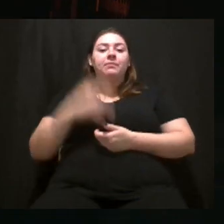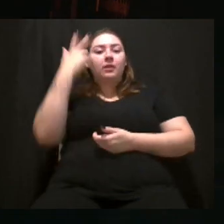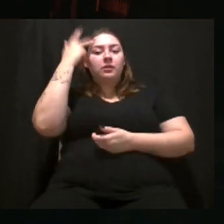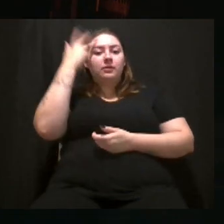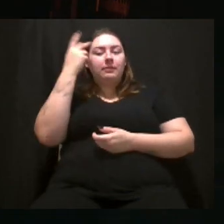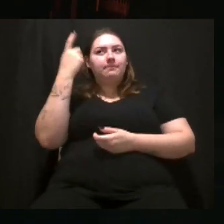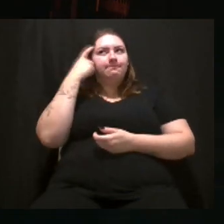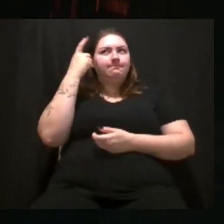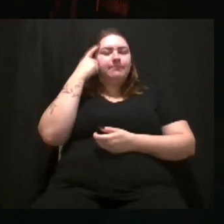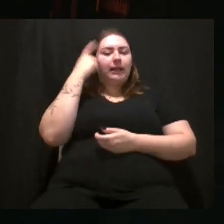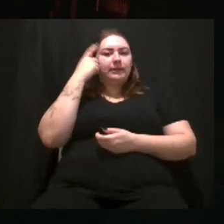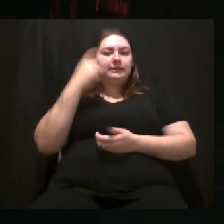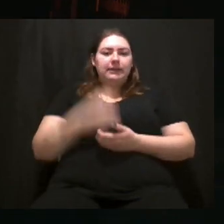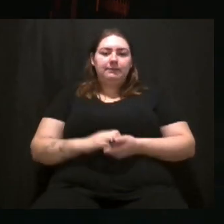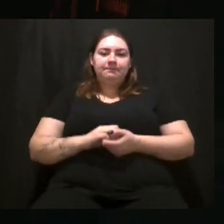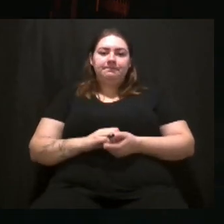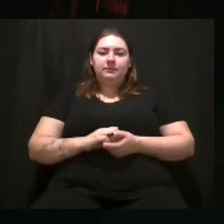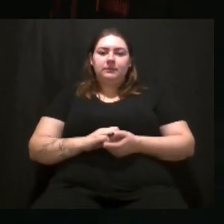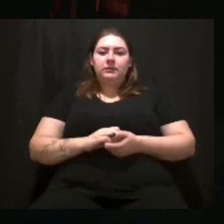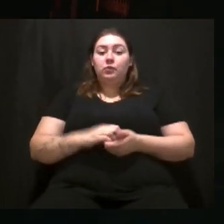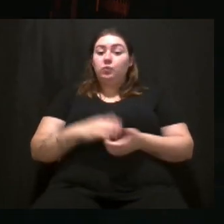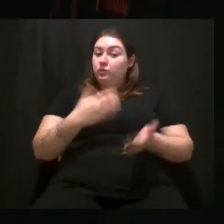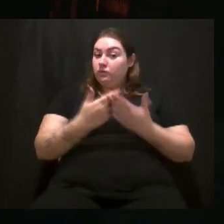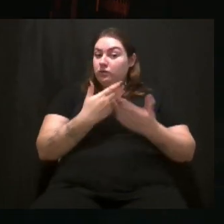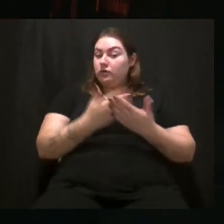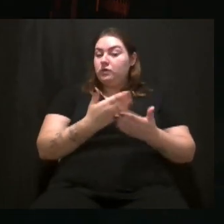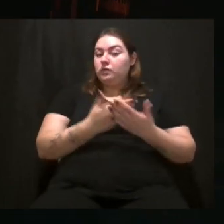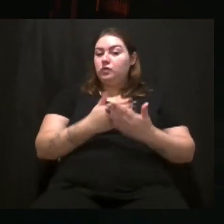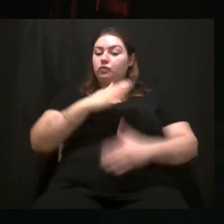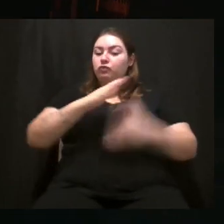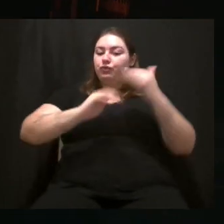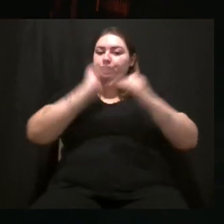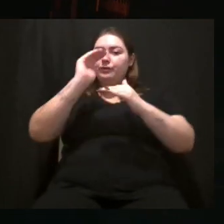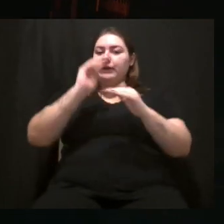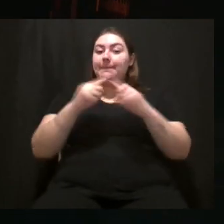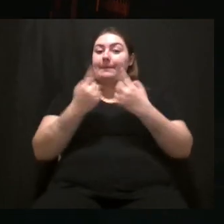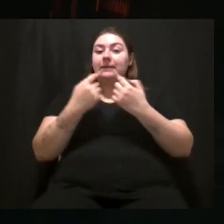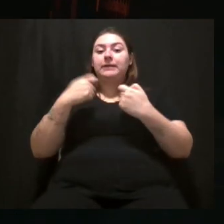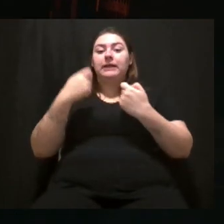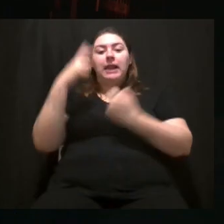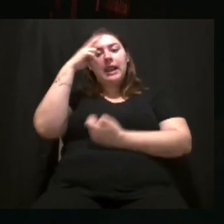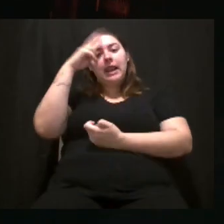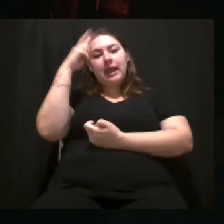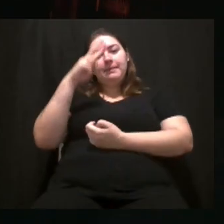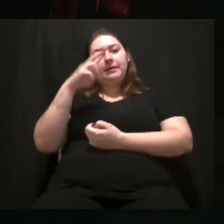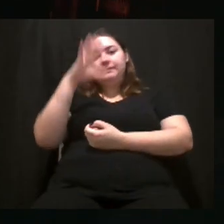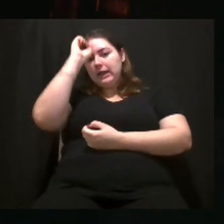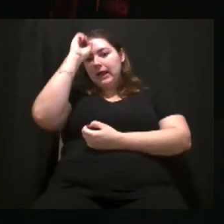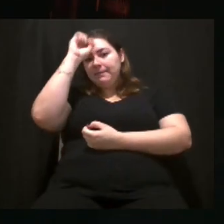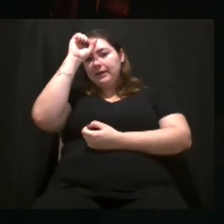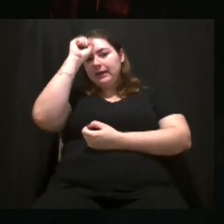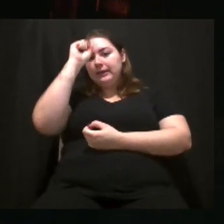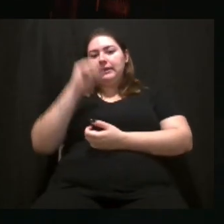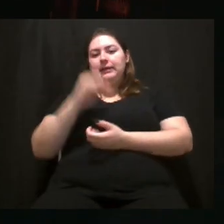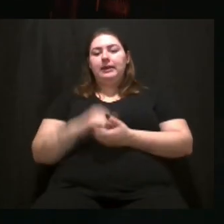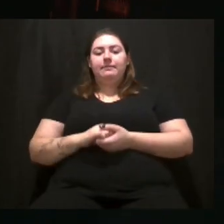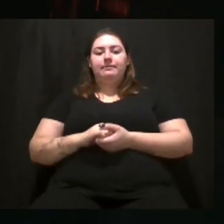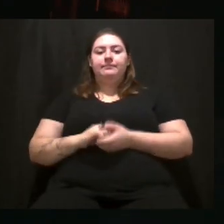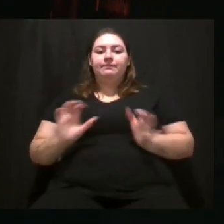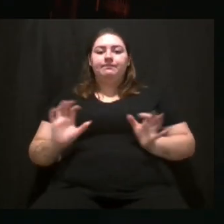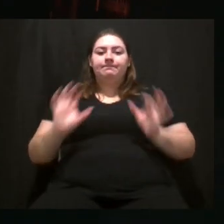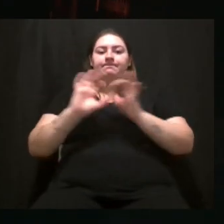isso mesmo, mas, né, a gente precisa lembrar que aprender envolve muito mais do que